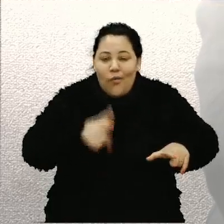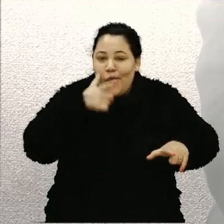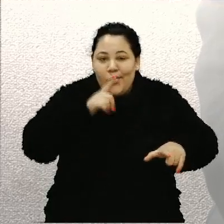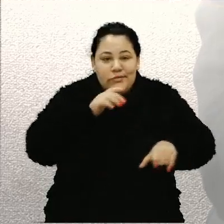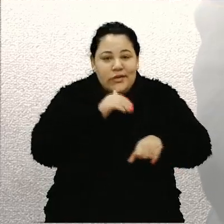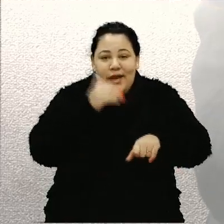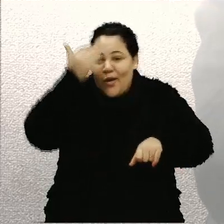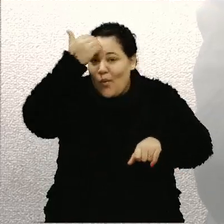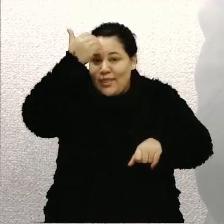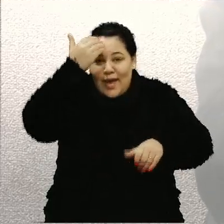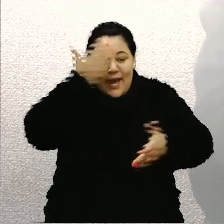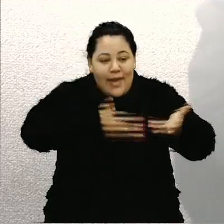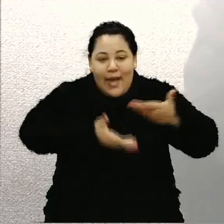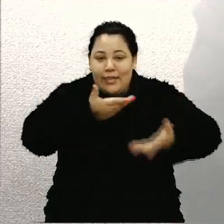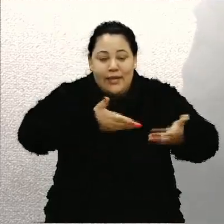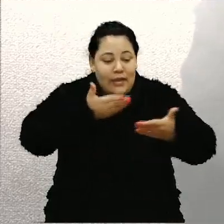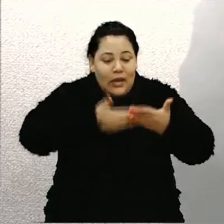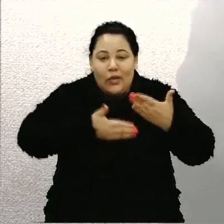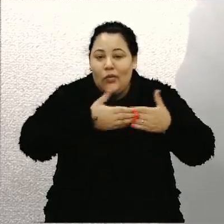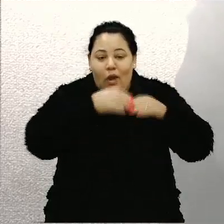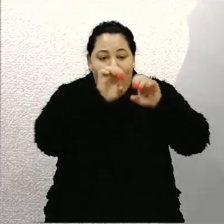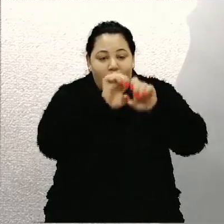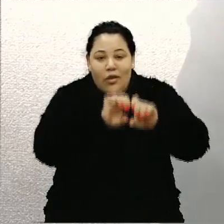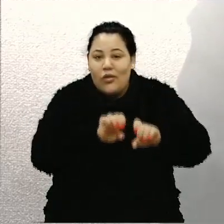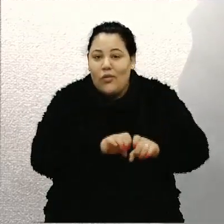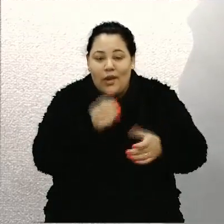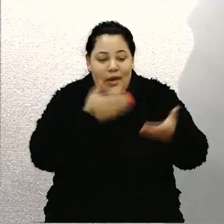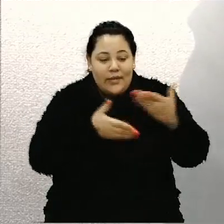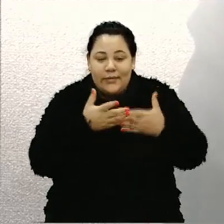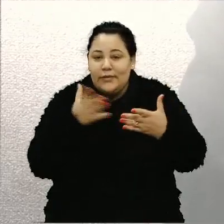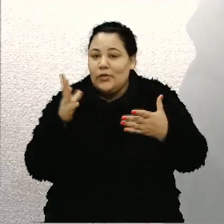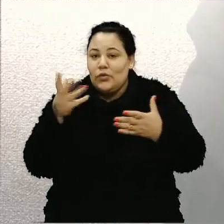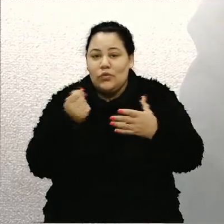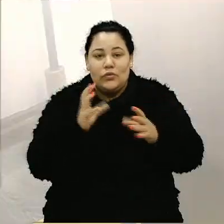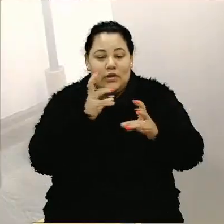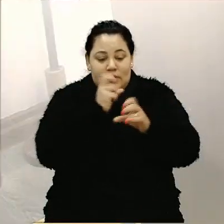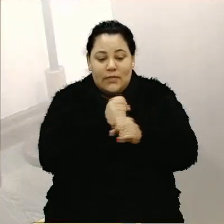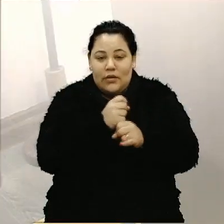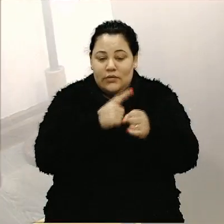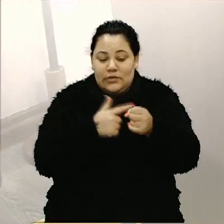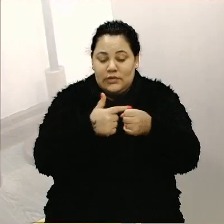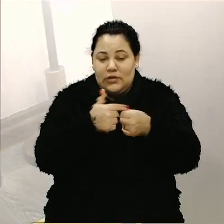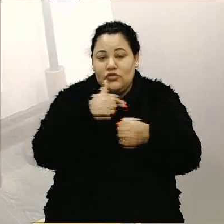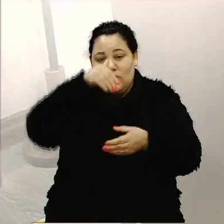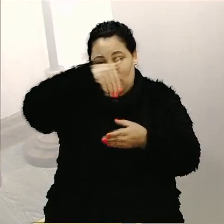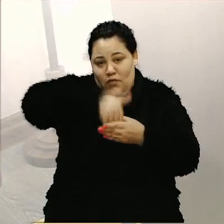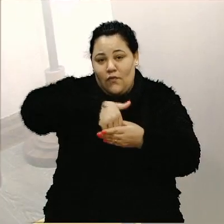outra estrutura que dê conta de tantos animais aí pela cidade. Era isso. Obrigado. Voto sim.